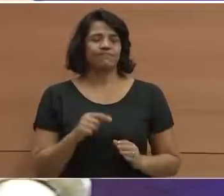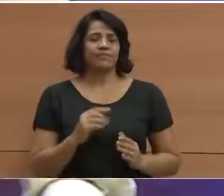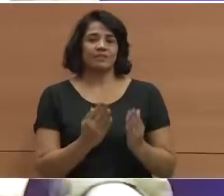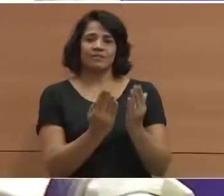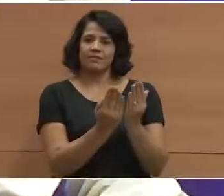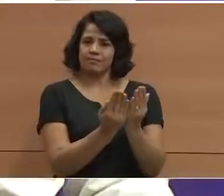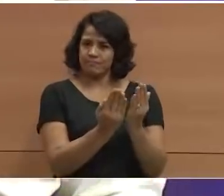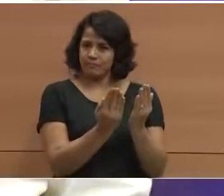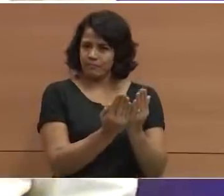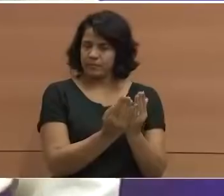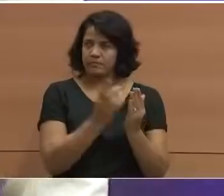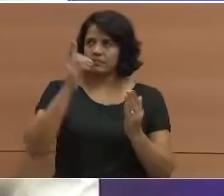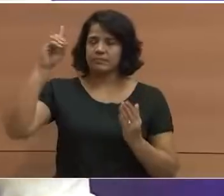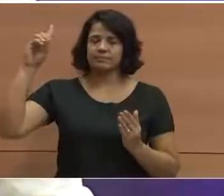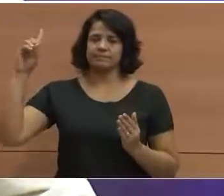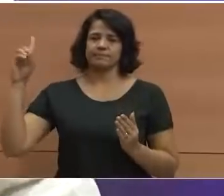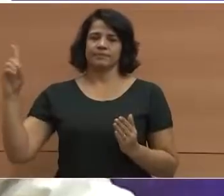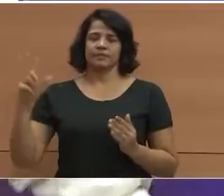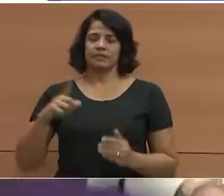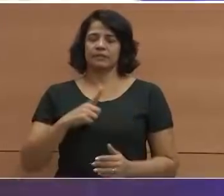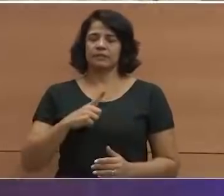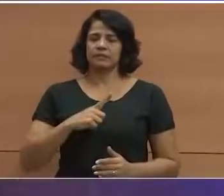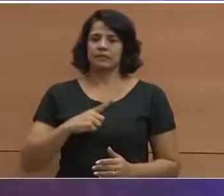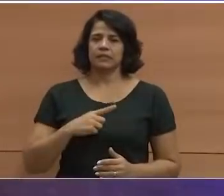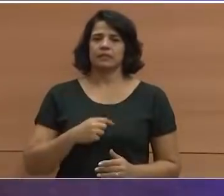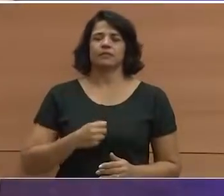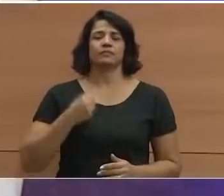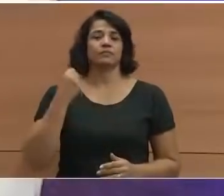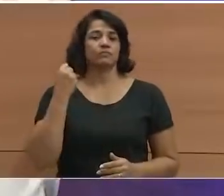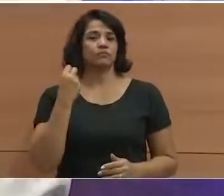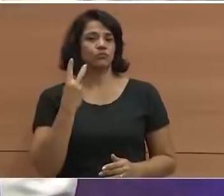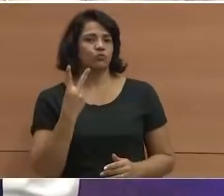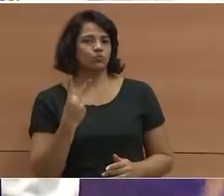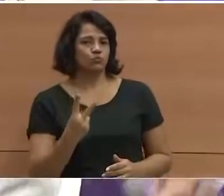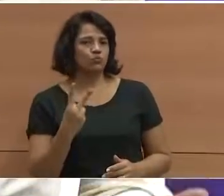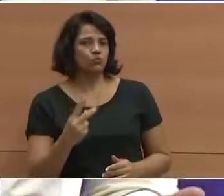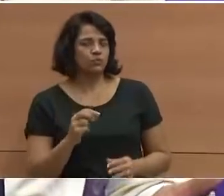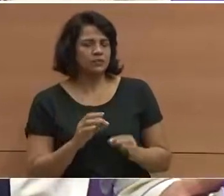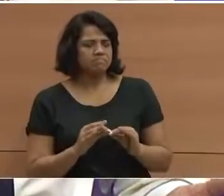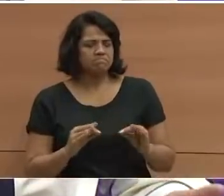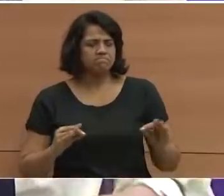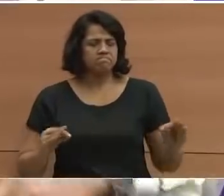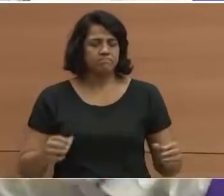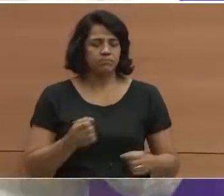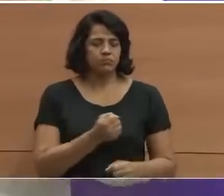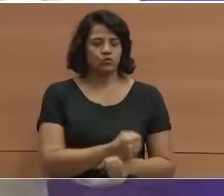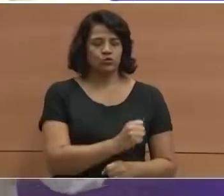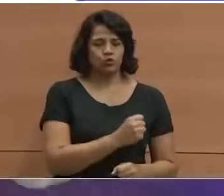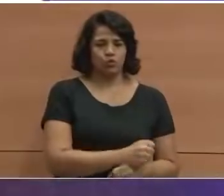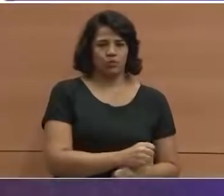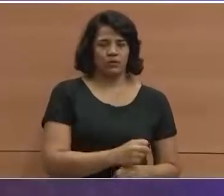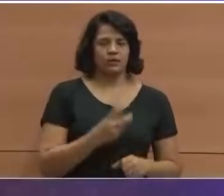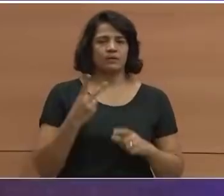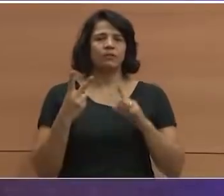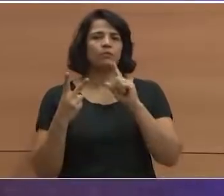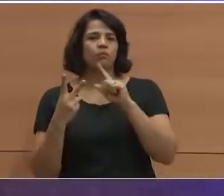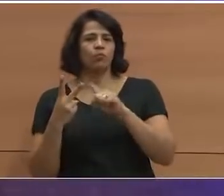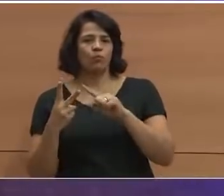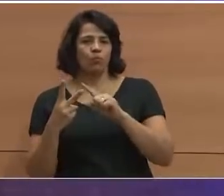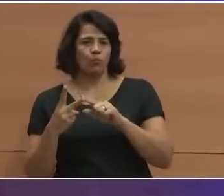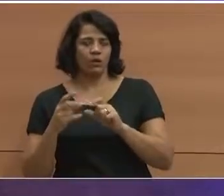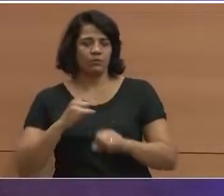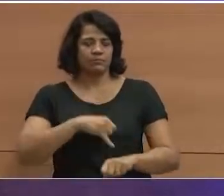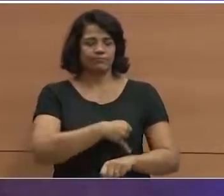Existe a linha de Jerusalém e existe a linha de Antioquia. É ou não é? Nos livros que nós recebemos